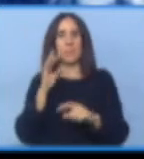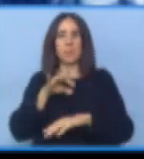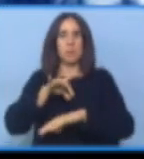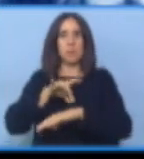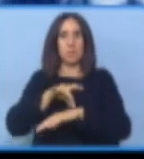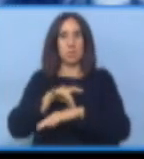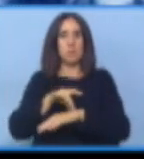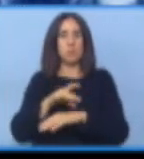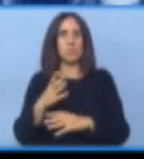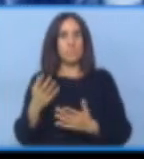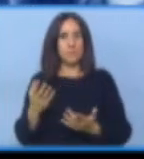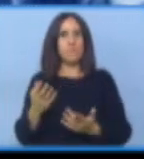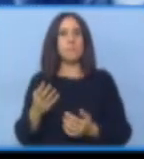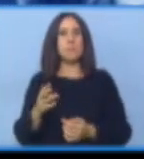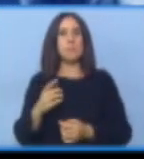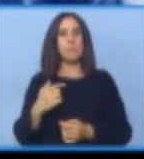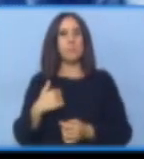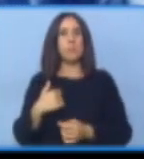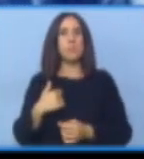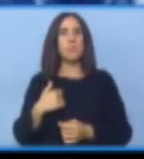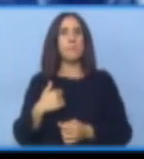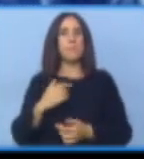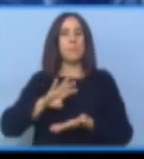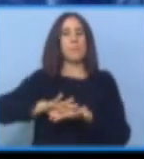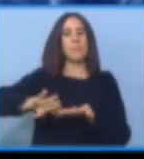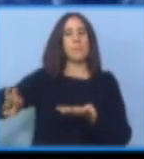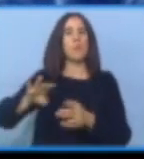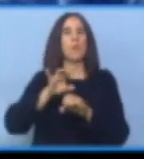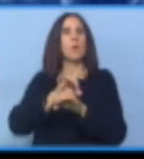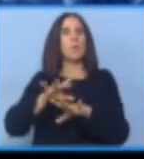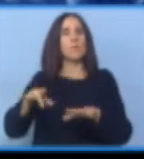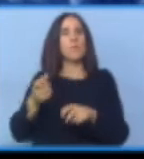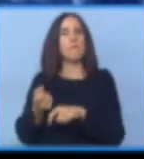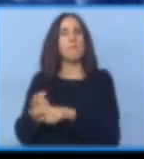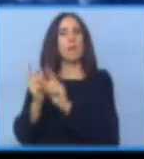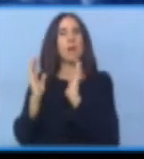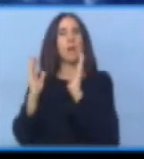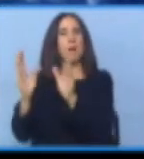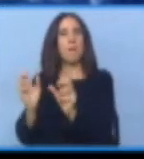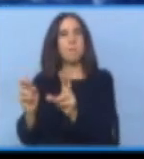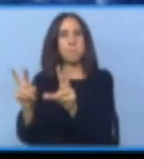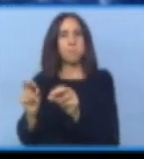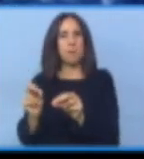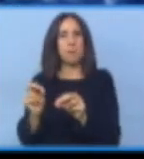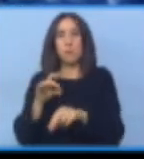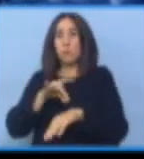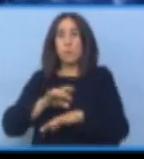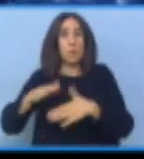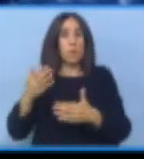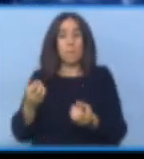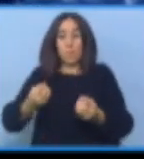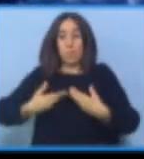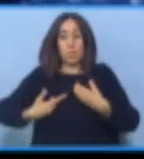doença que queremos remeter para os corredores ascéticos do hospital, qualquer que seja a doença, ainda que não seja